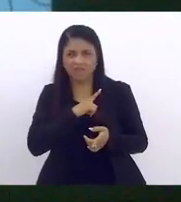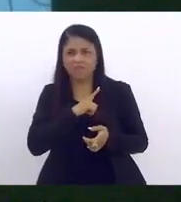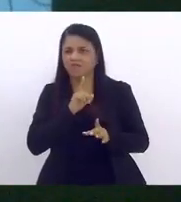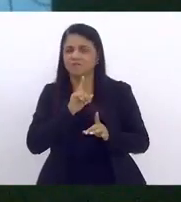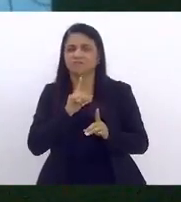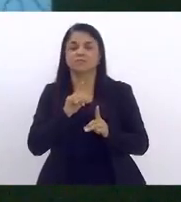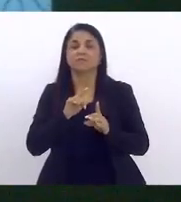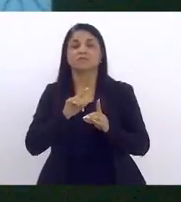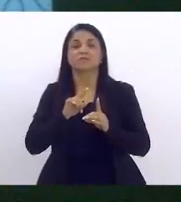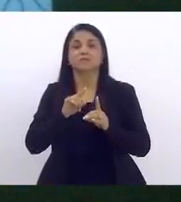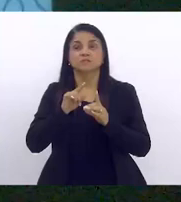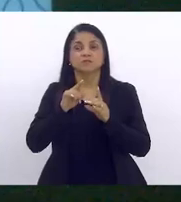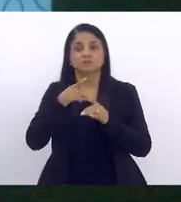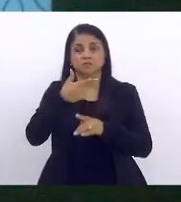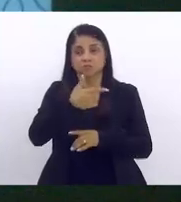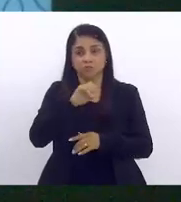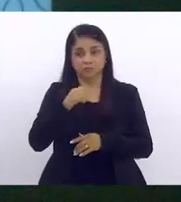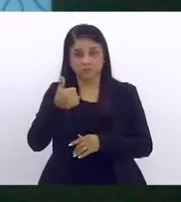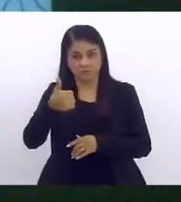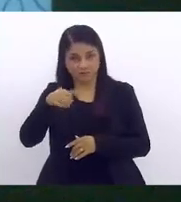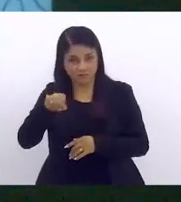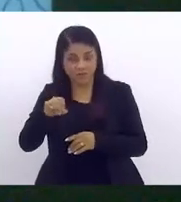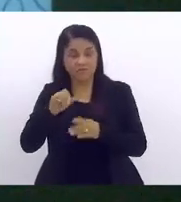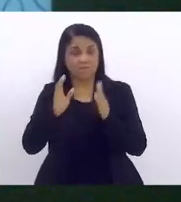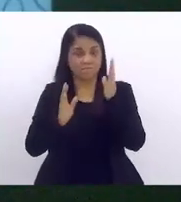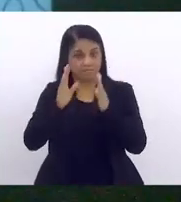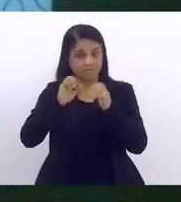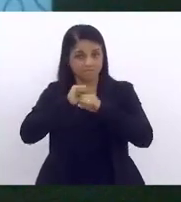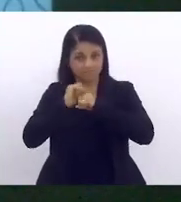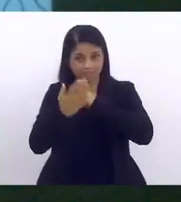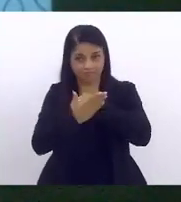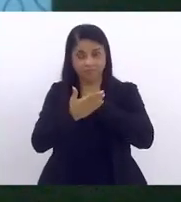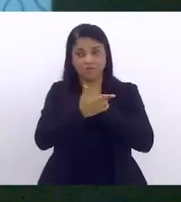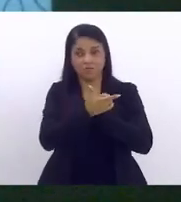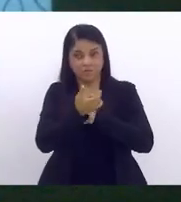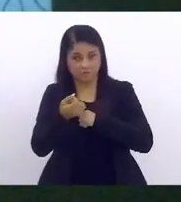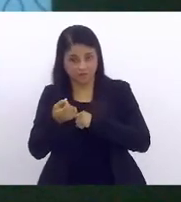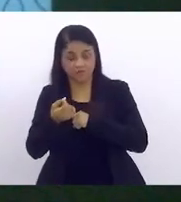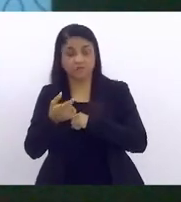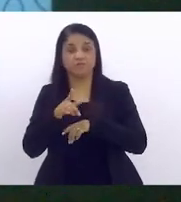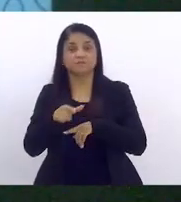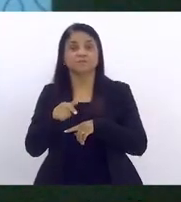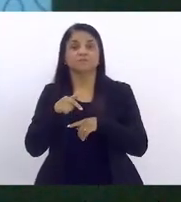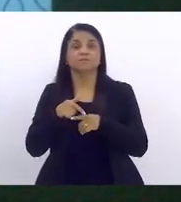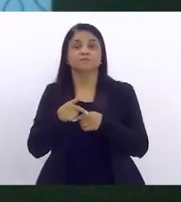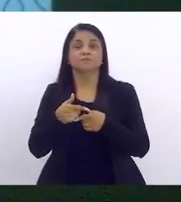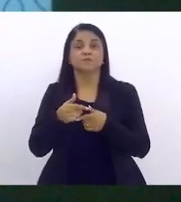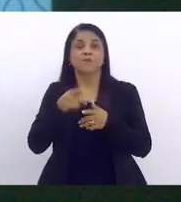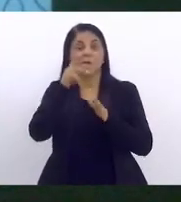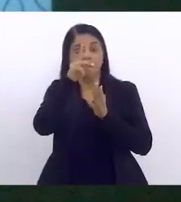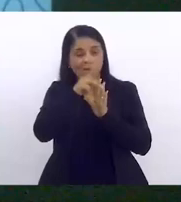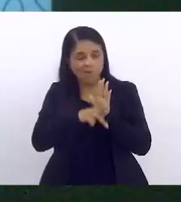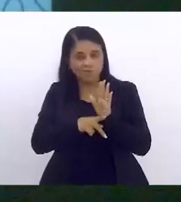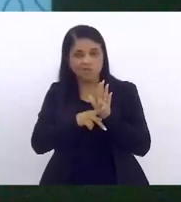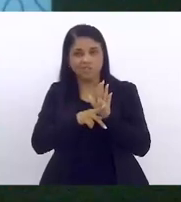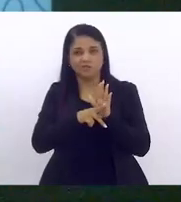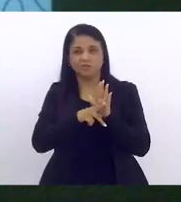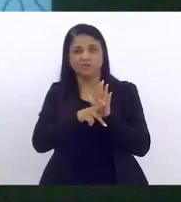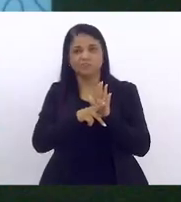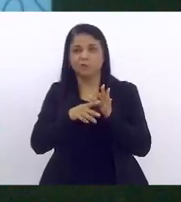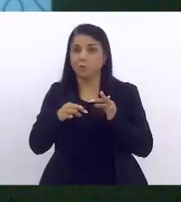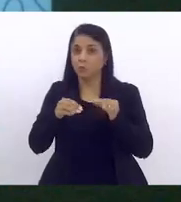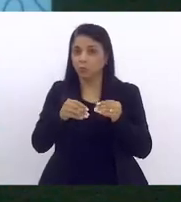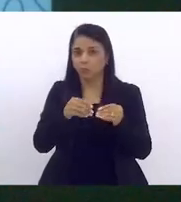Não. Em 2019, a gente teve a pandemia, 2020, tivemos a pandemia, e o projeto, ele infelizmente, né, como